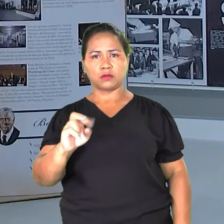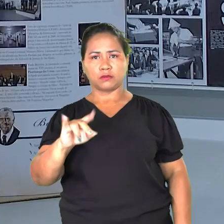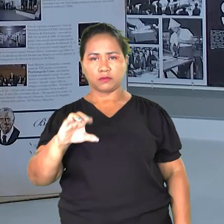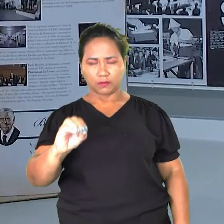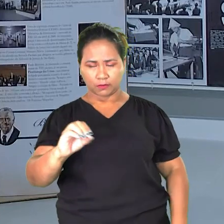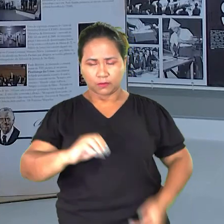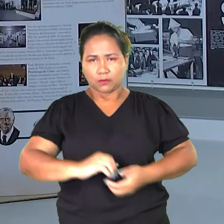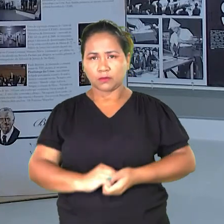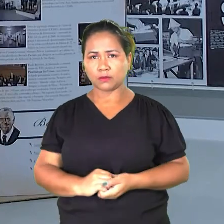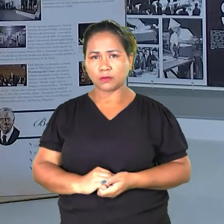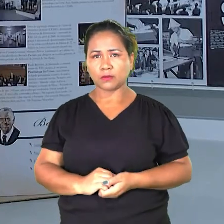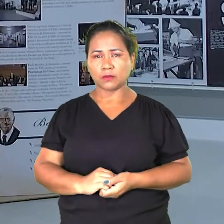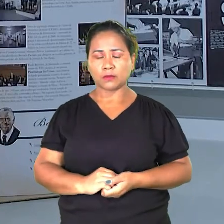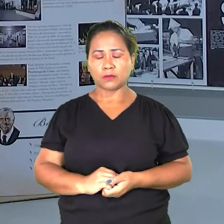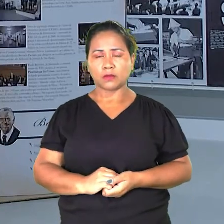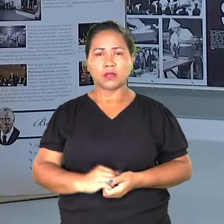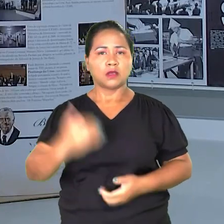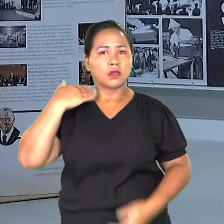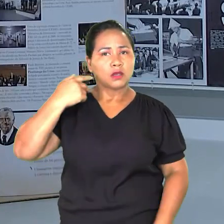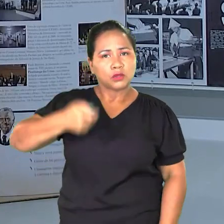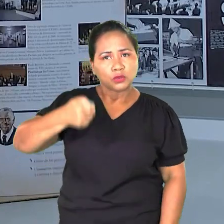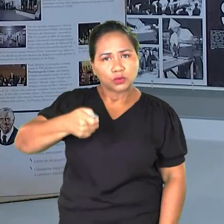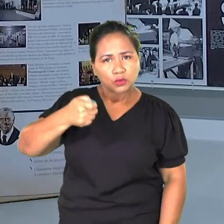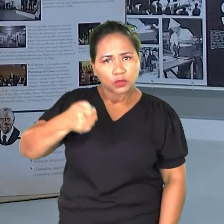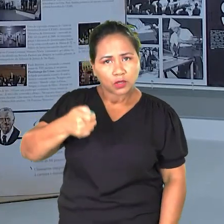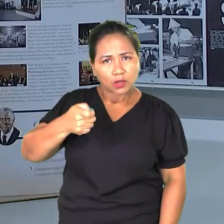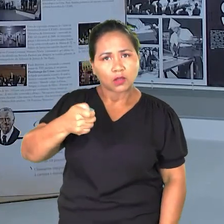Machado de Barros Filho; o juiz da